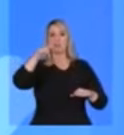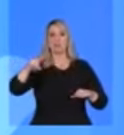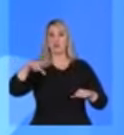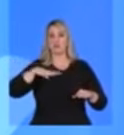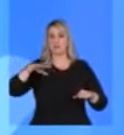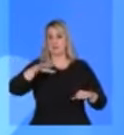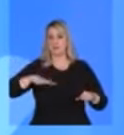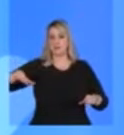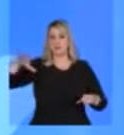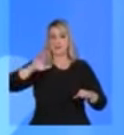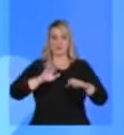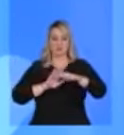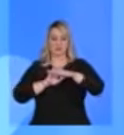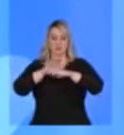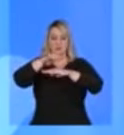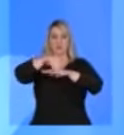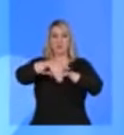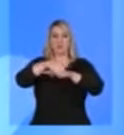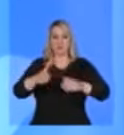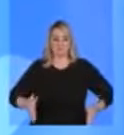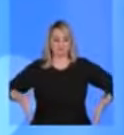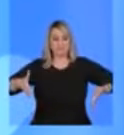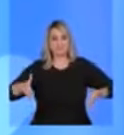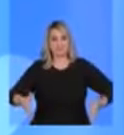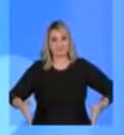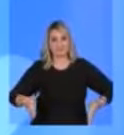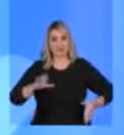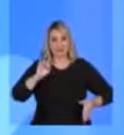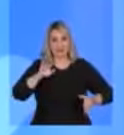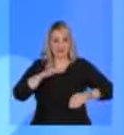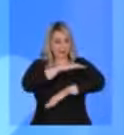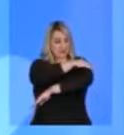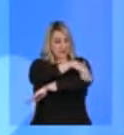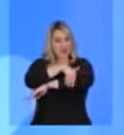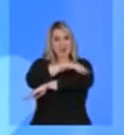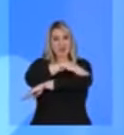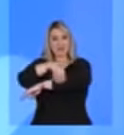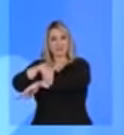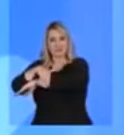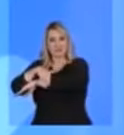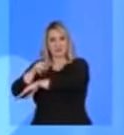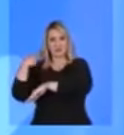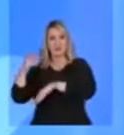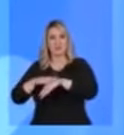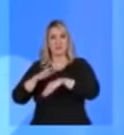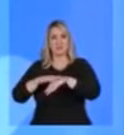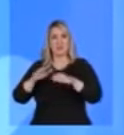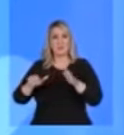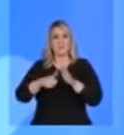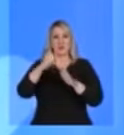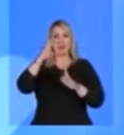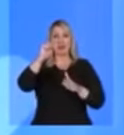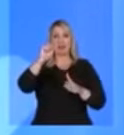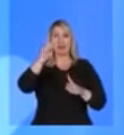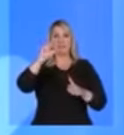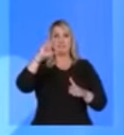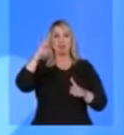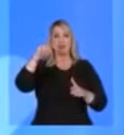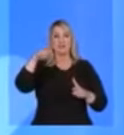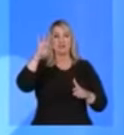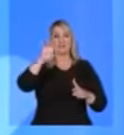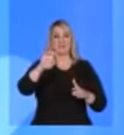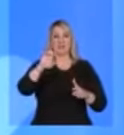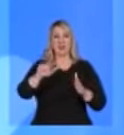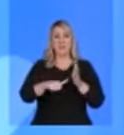cidade colocando rampas para cadeirantes em cada uma das esquinas nós fizemos o primeiro em Cavalcante a primeira Clínica da